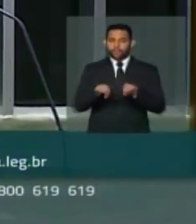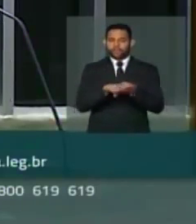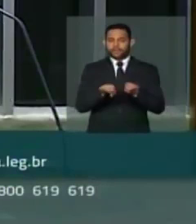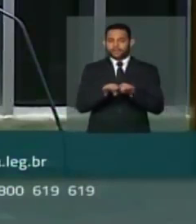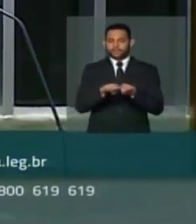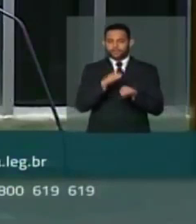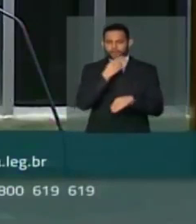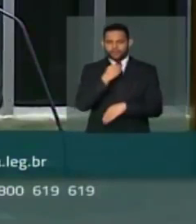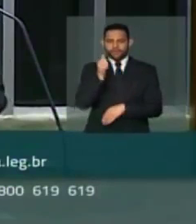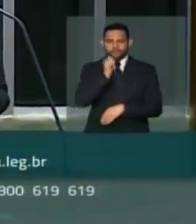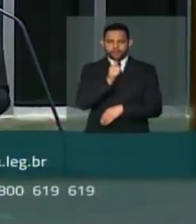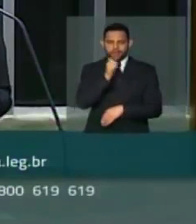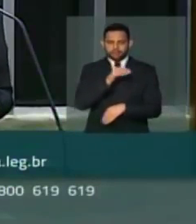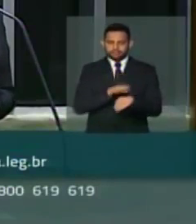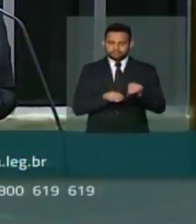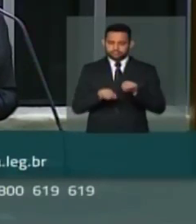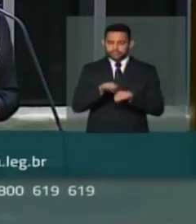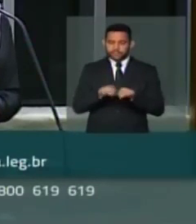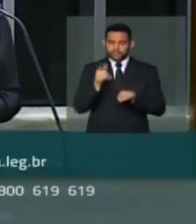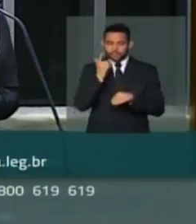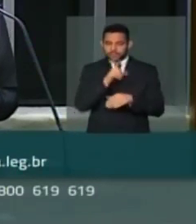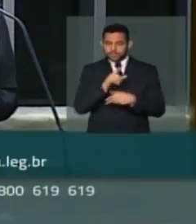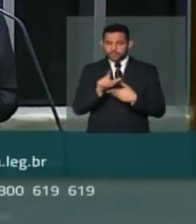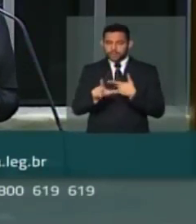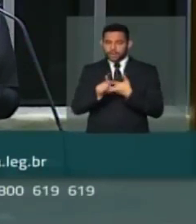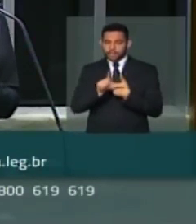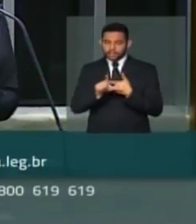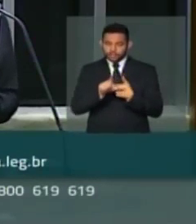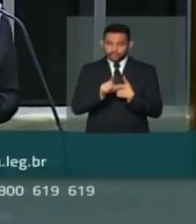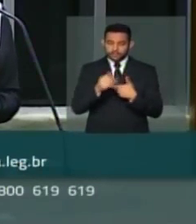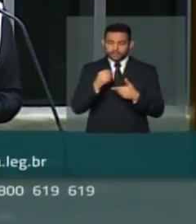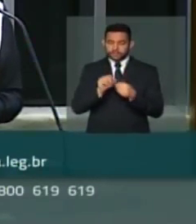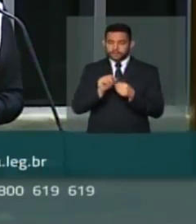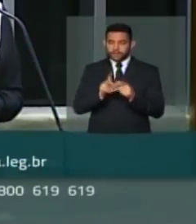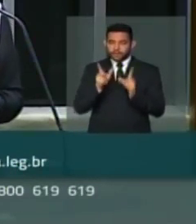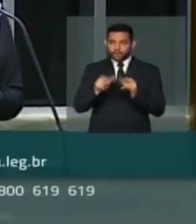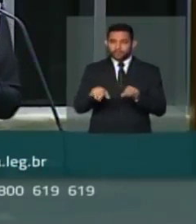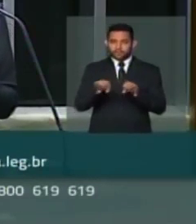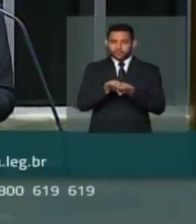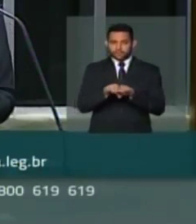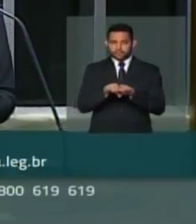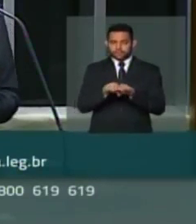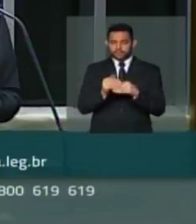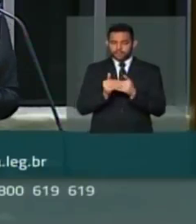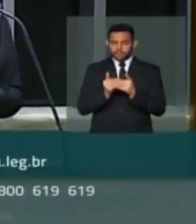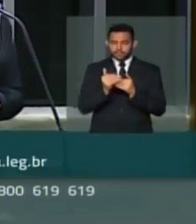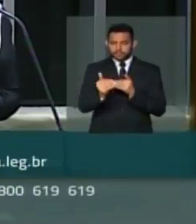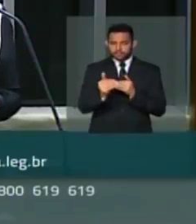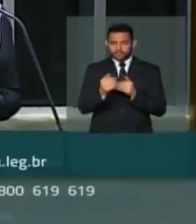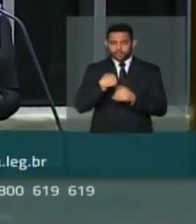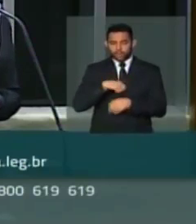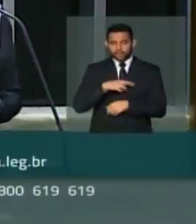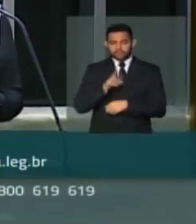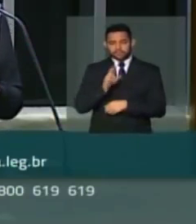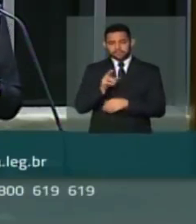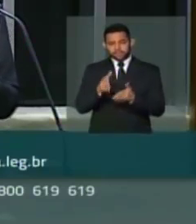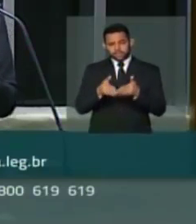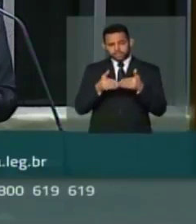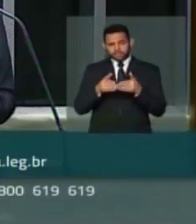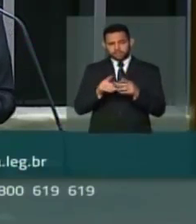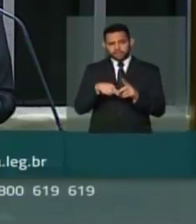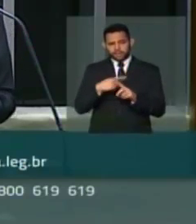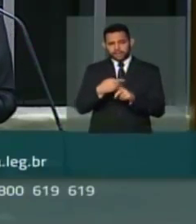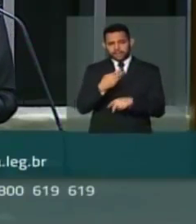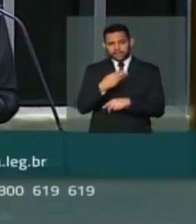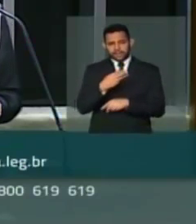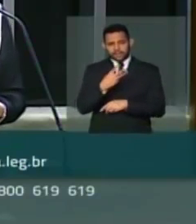vamos conseguir avançar nos legislativos quando a gente tiver paridade. Esse é mais um passo, e nós só estamos pedindo isso para